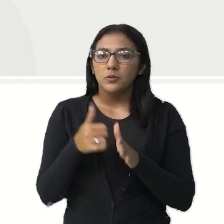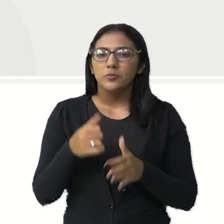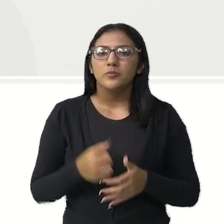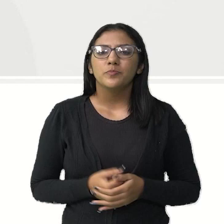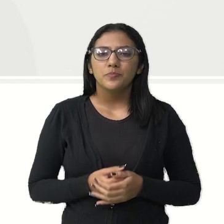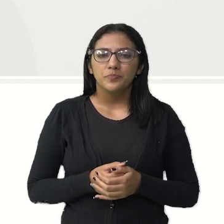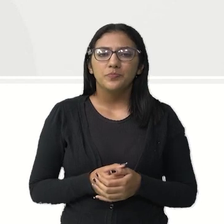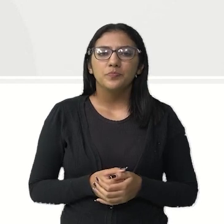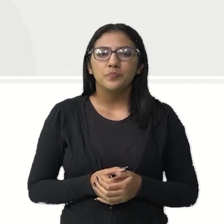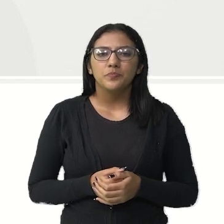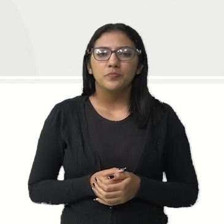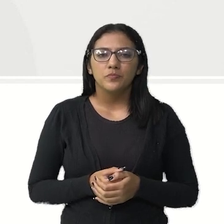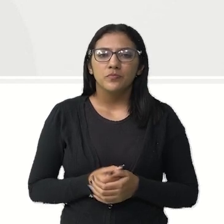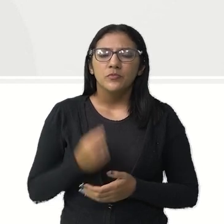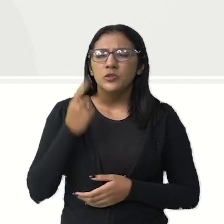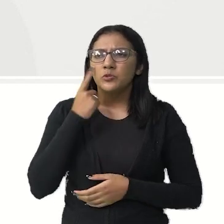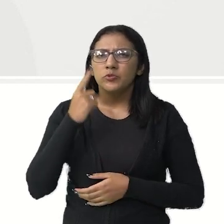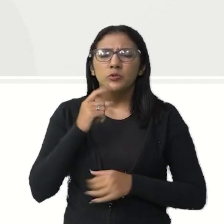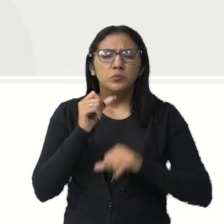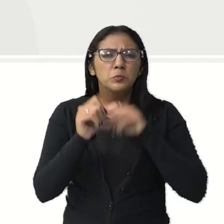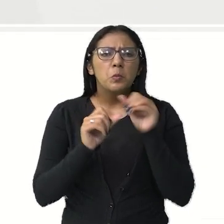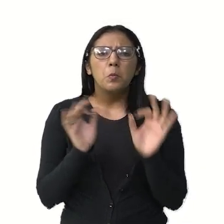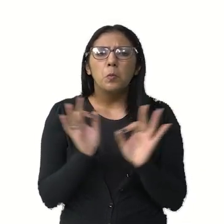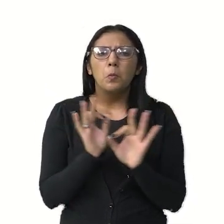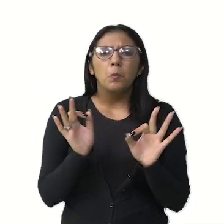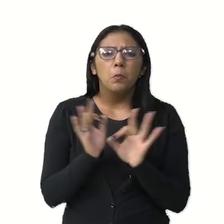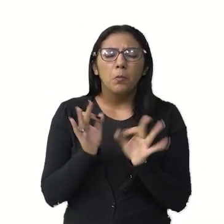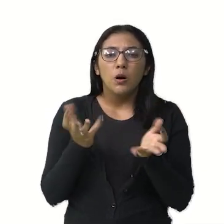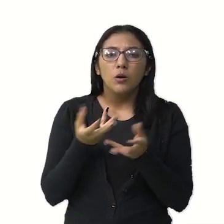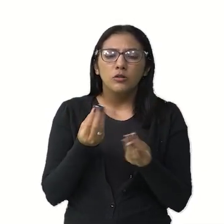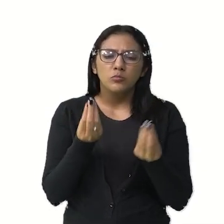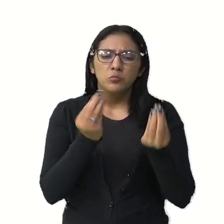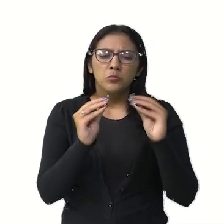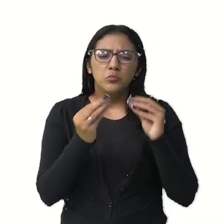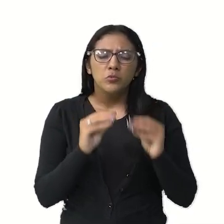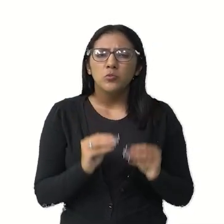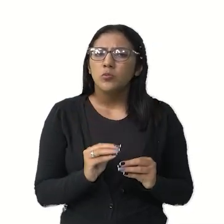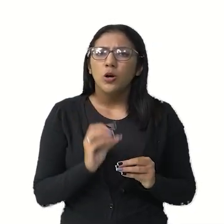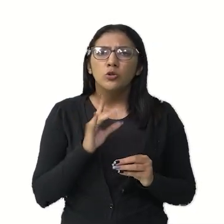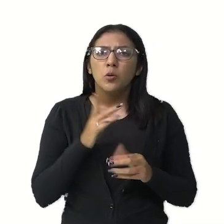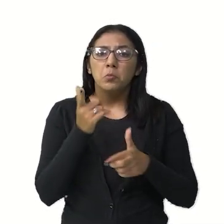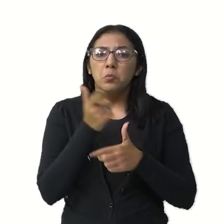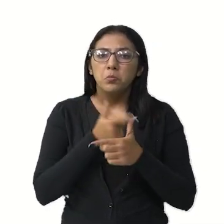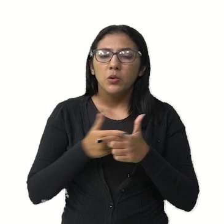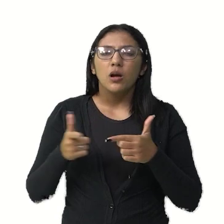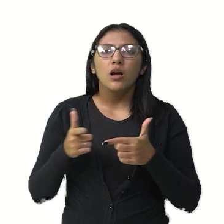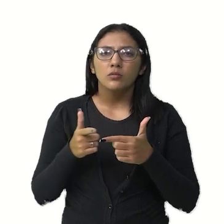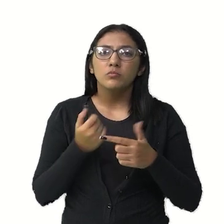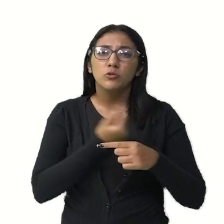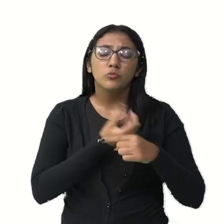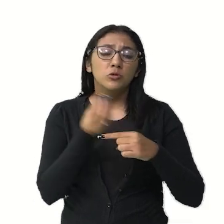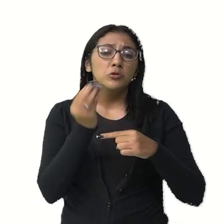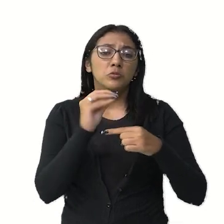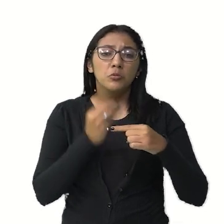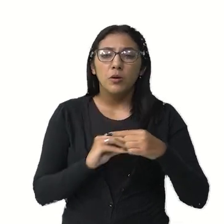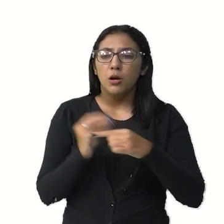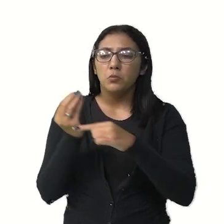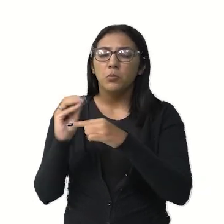Do jeito que está aí, ó, sem fazer alteração nenhuma, né? Eu vou escrever as nossas razões, ou então as nossas